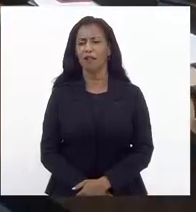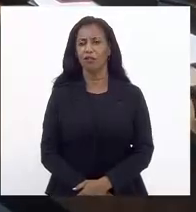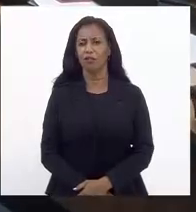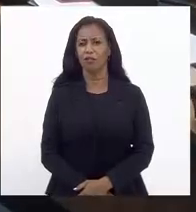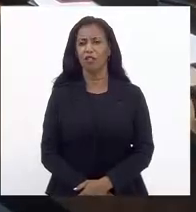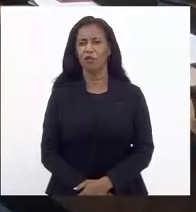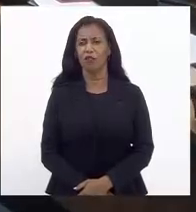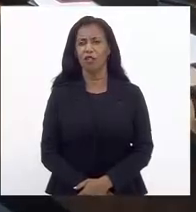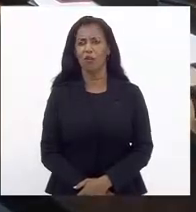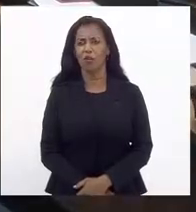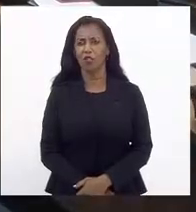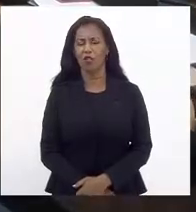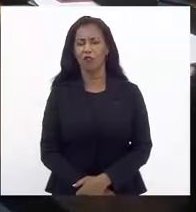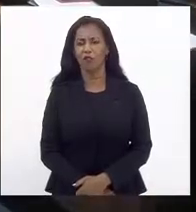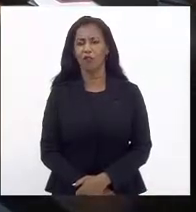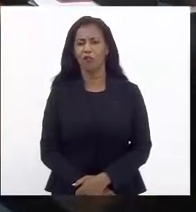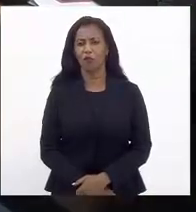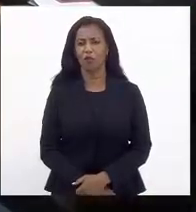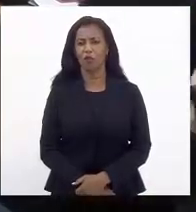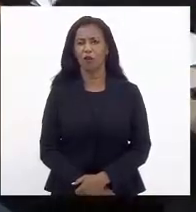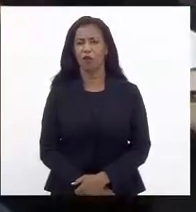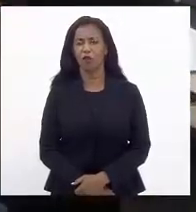E aí